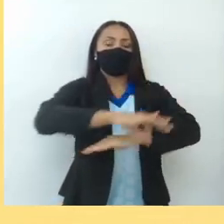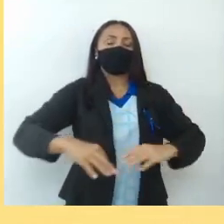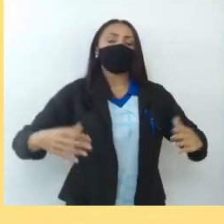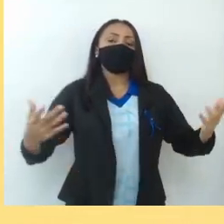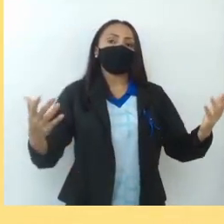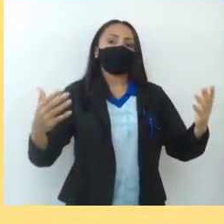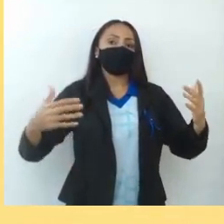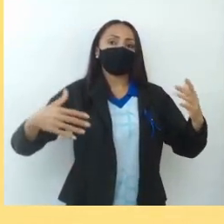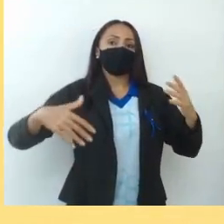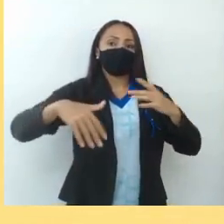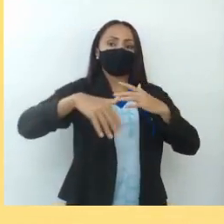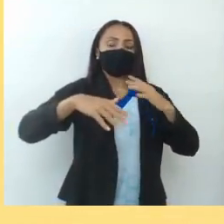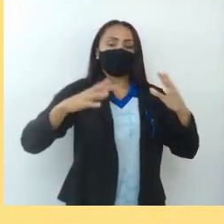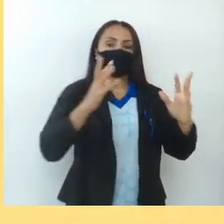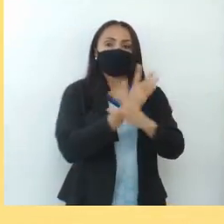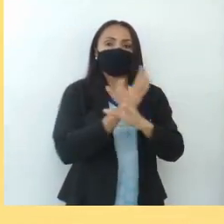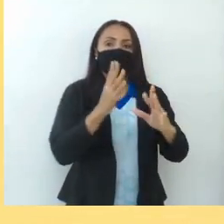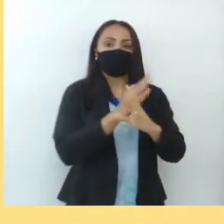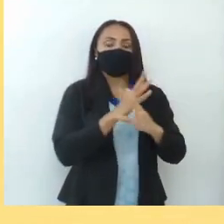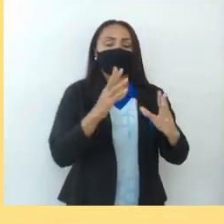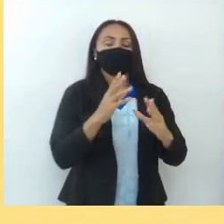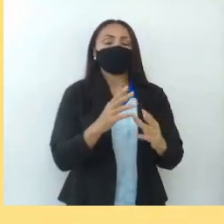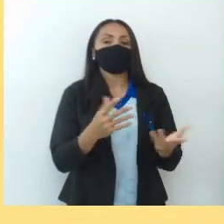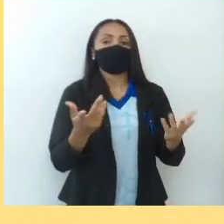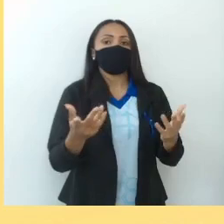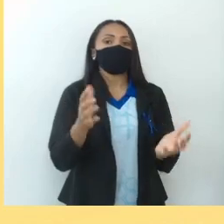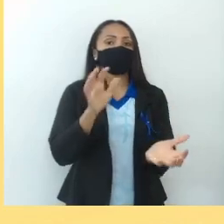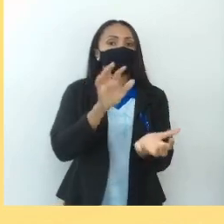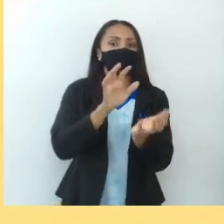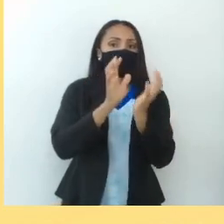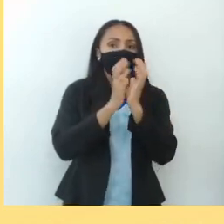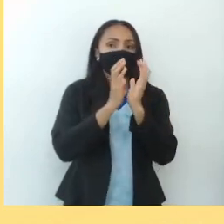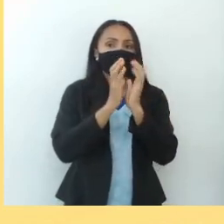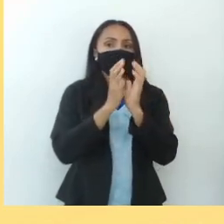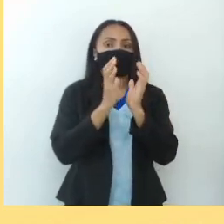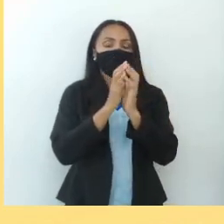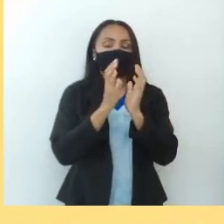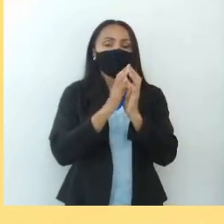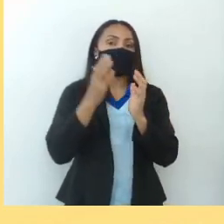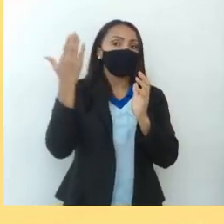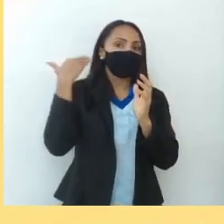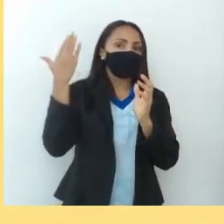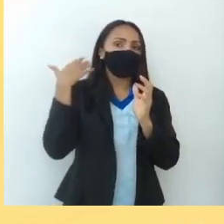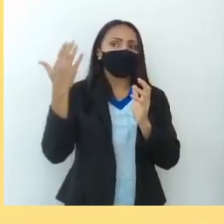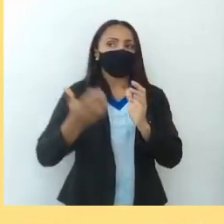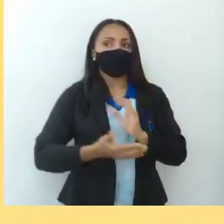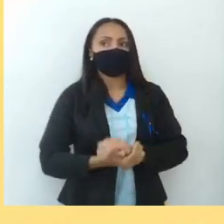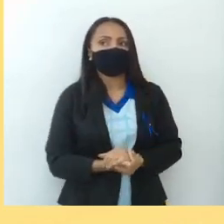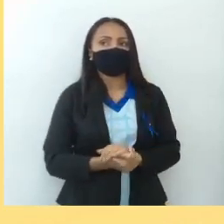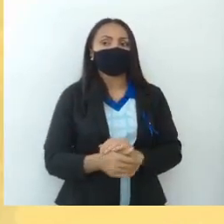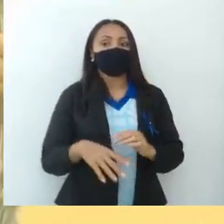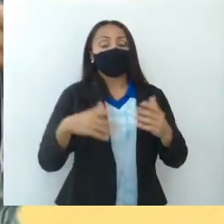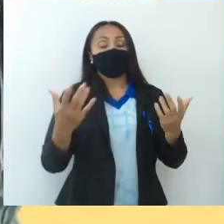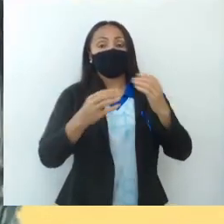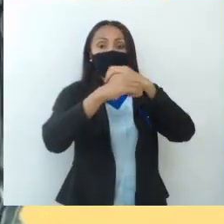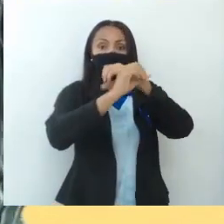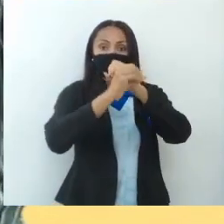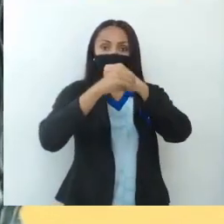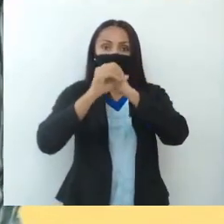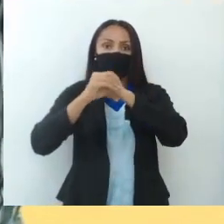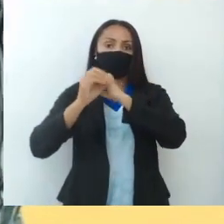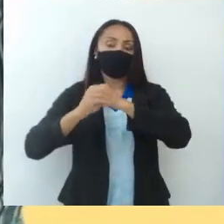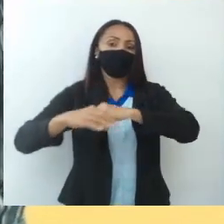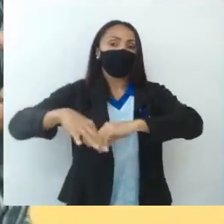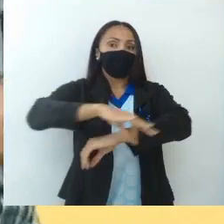ali no bairro do Recife Antigo, como é hoje, e também trouxe Franz Post para trazer essa situação, que era engenheiro, né,